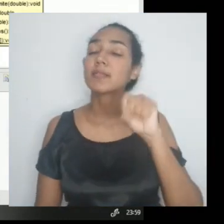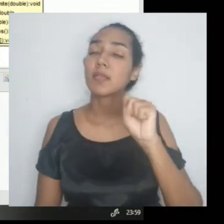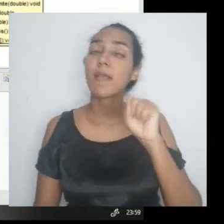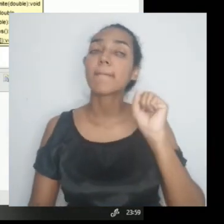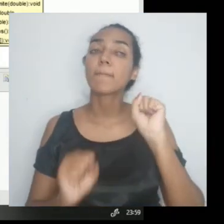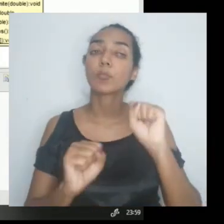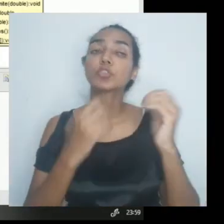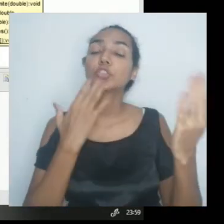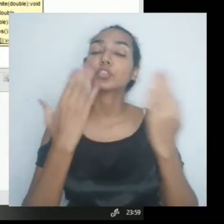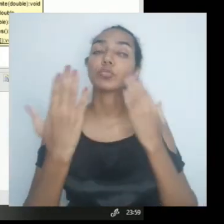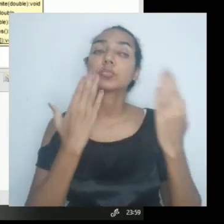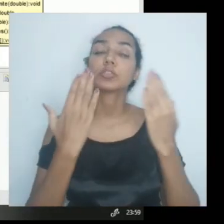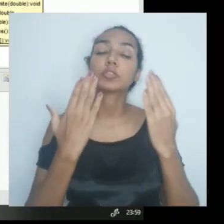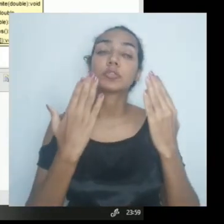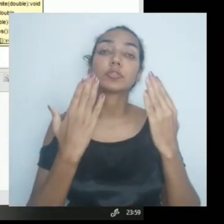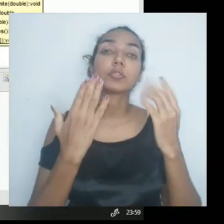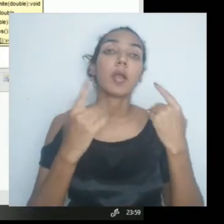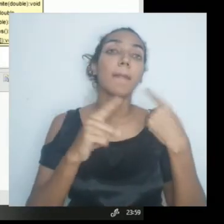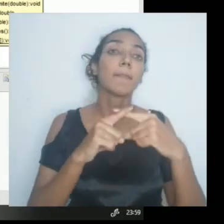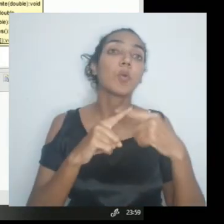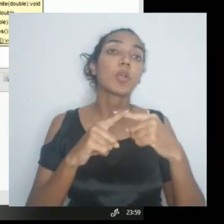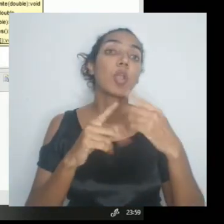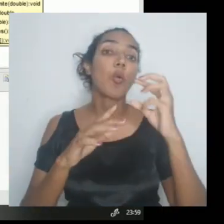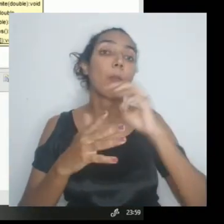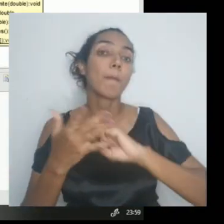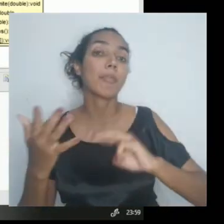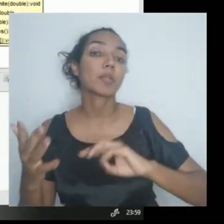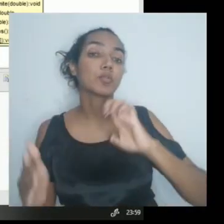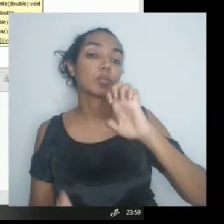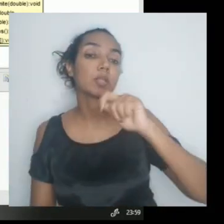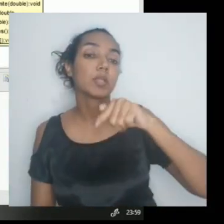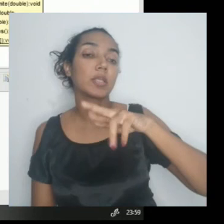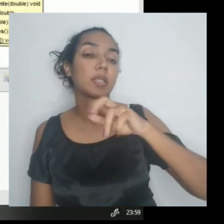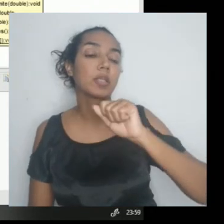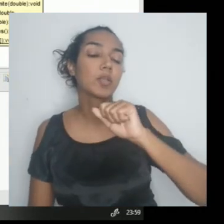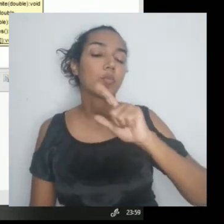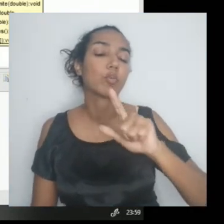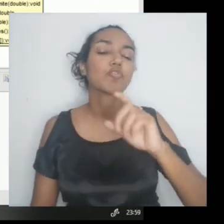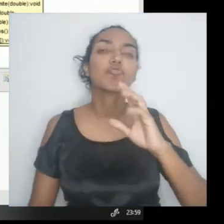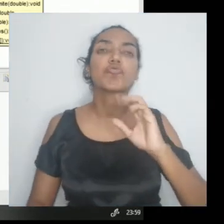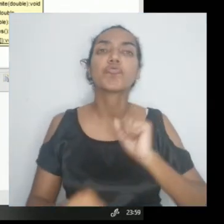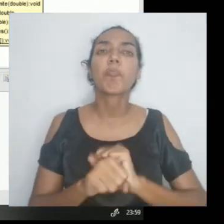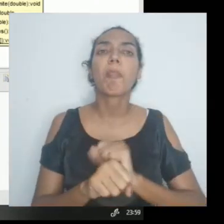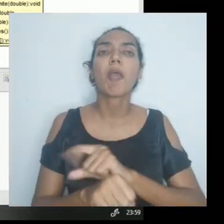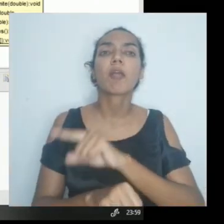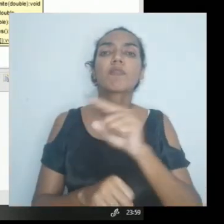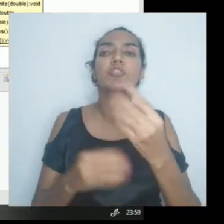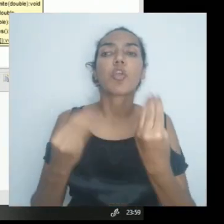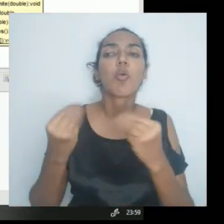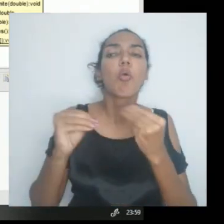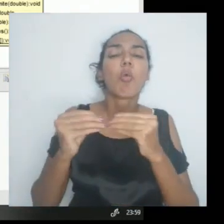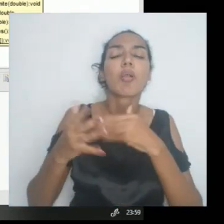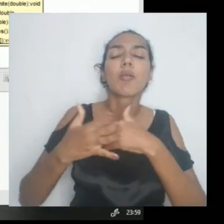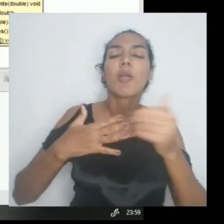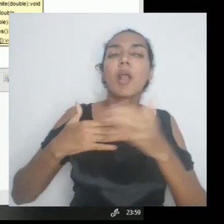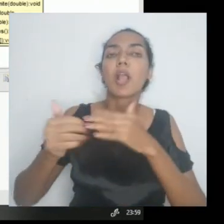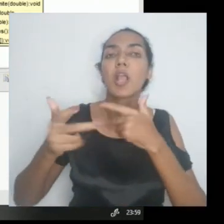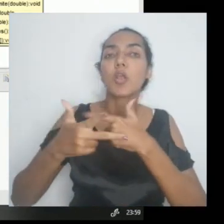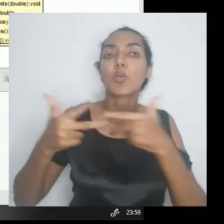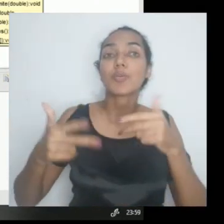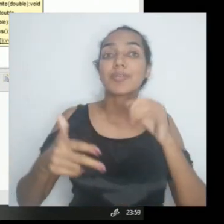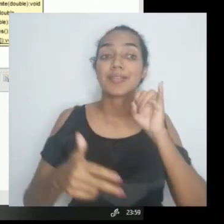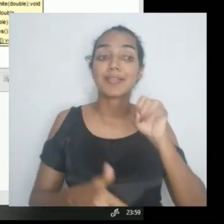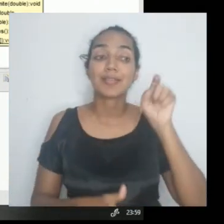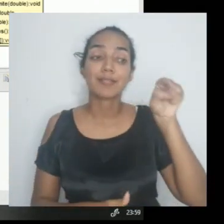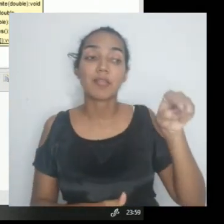coisa. Se esse cara aqui é um object, eu posso passar um object ou qualquer instância de uma classe filha dela. E qualquer classe em Java